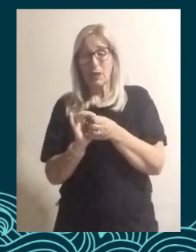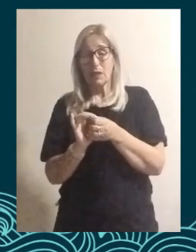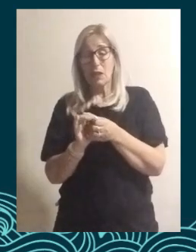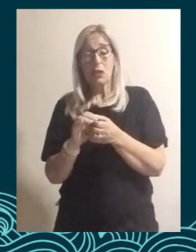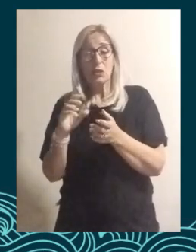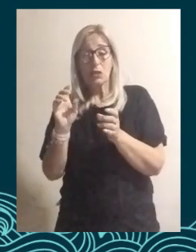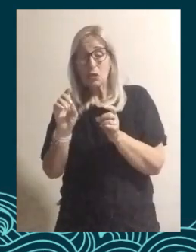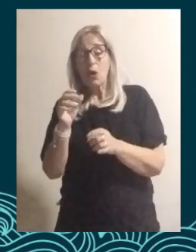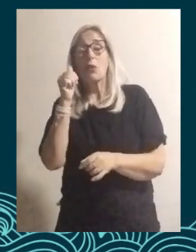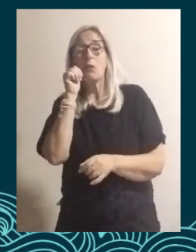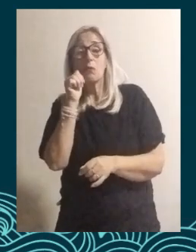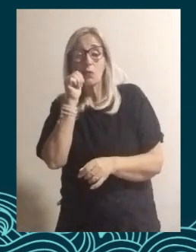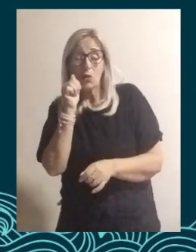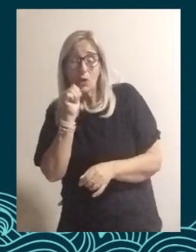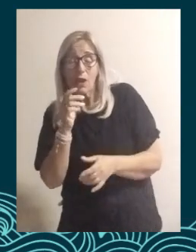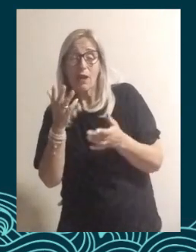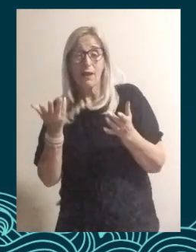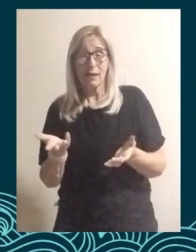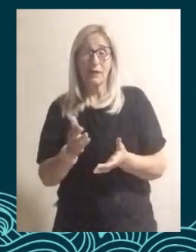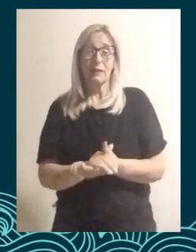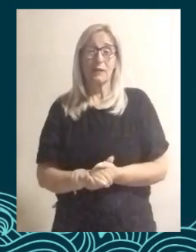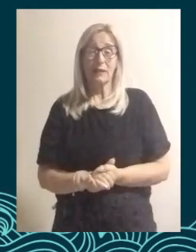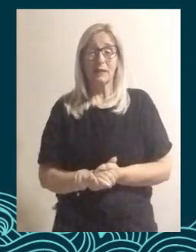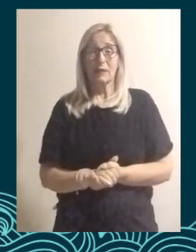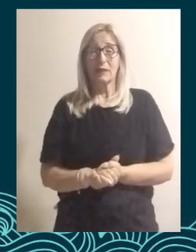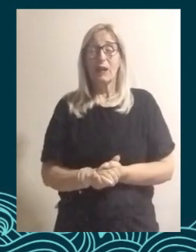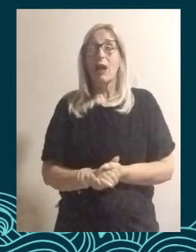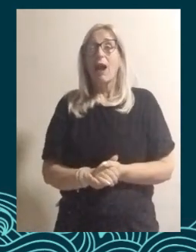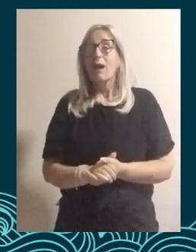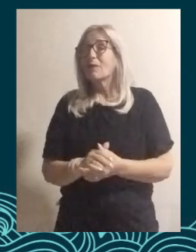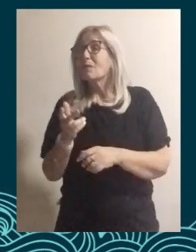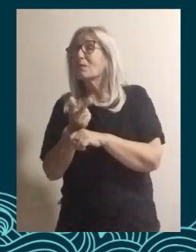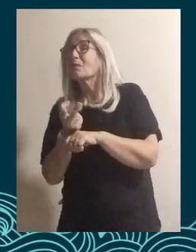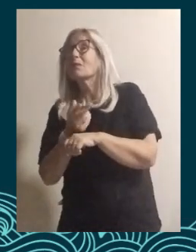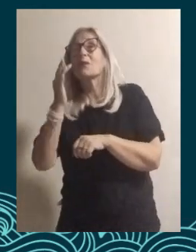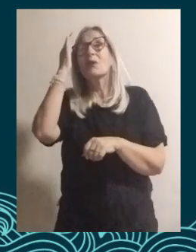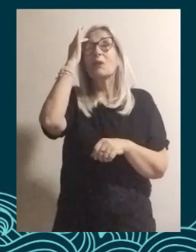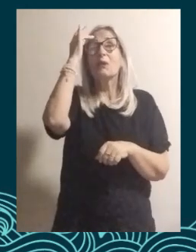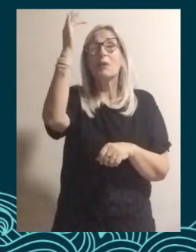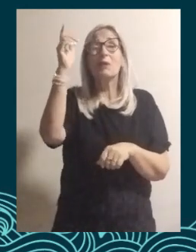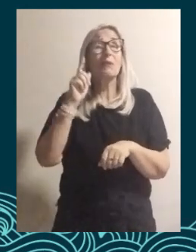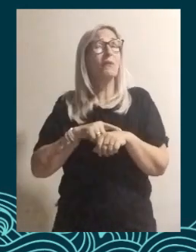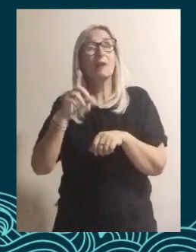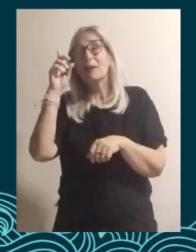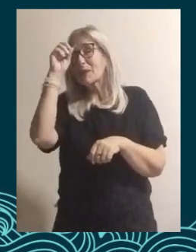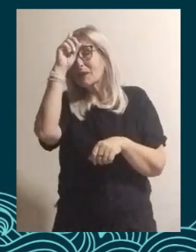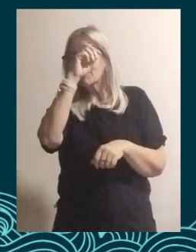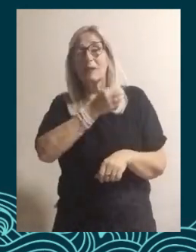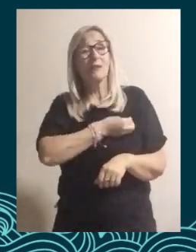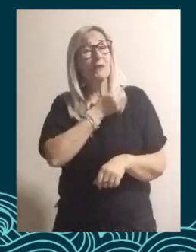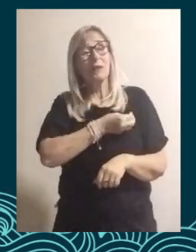entre mulheres. Fizemos vários paralelos aí também entre o que é e em busca de um sonho, num